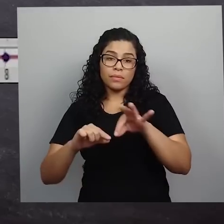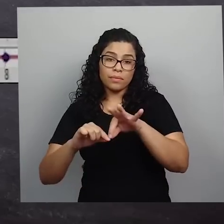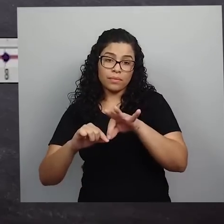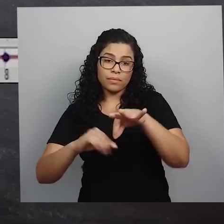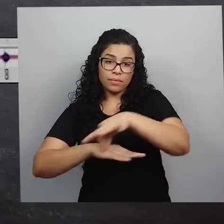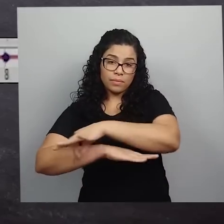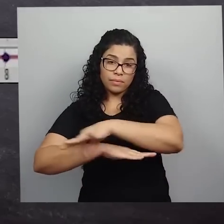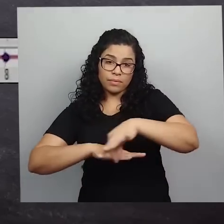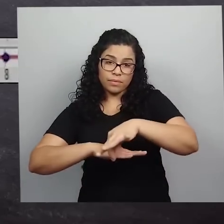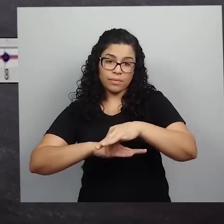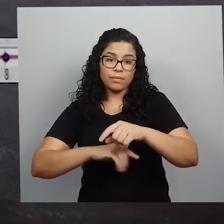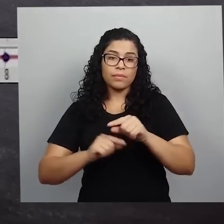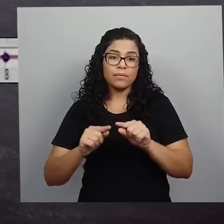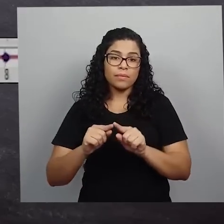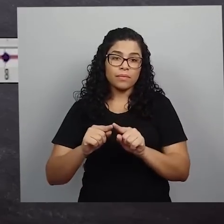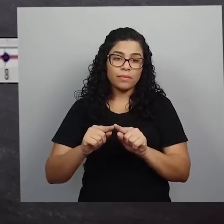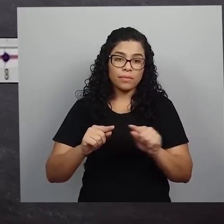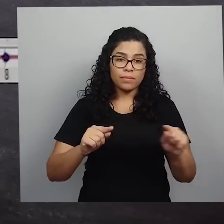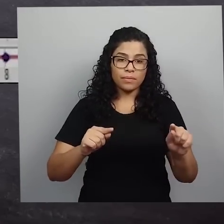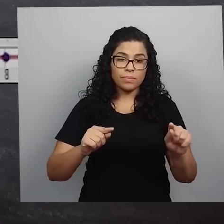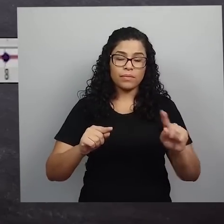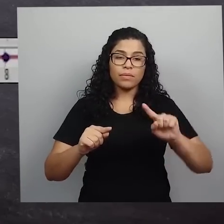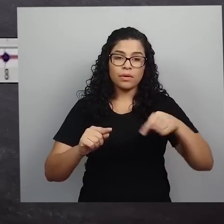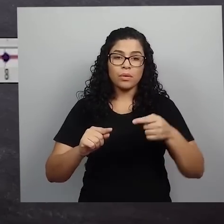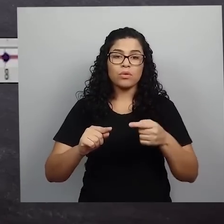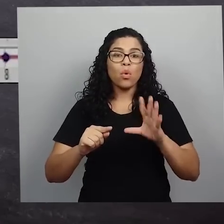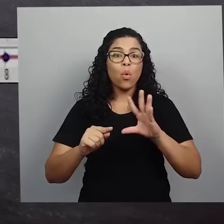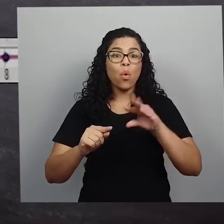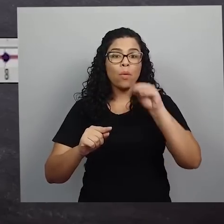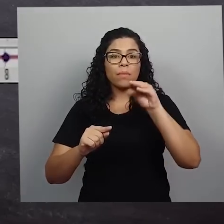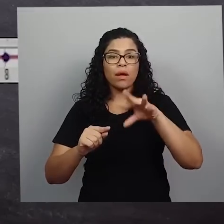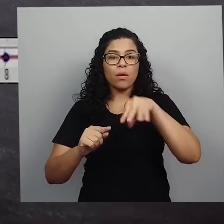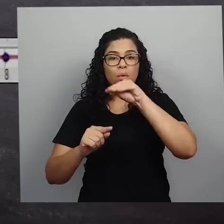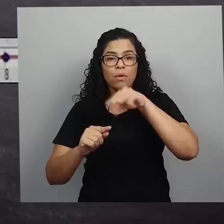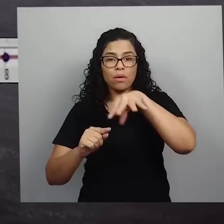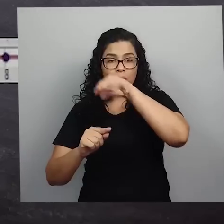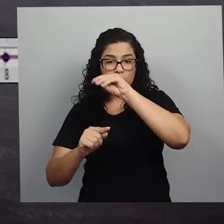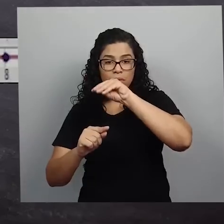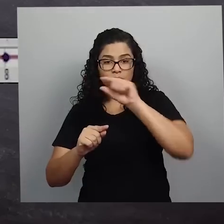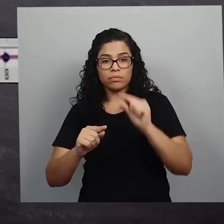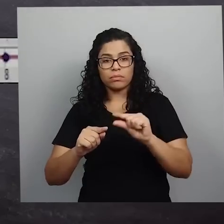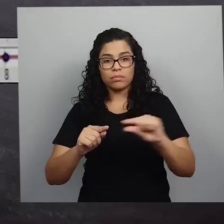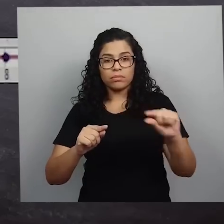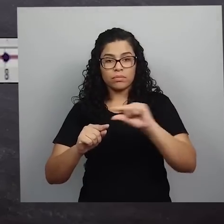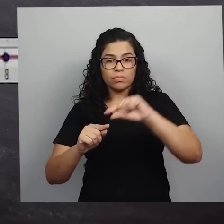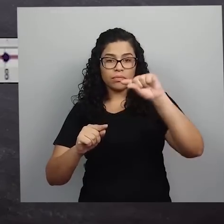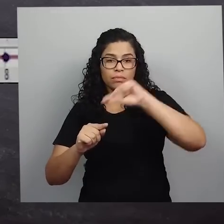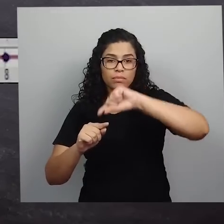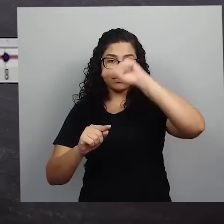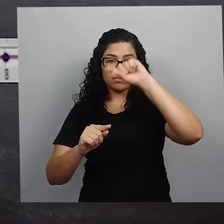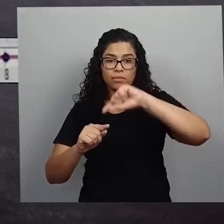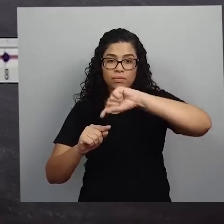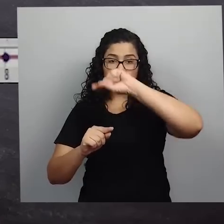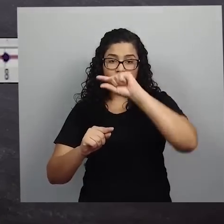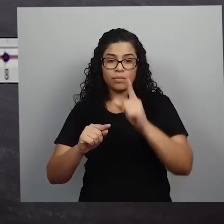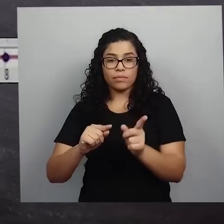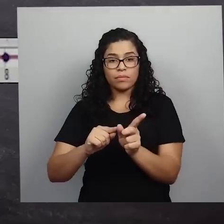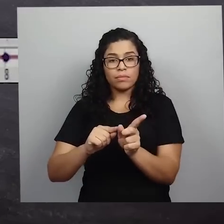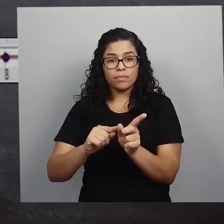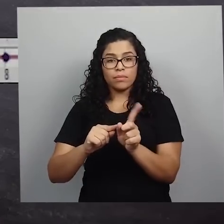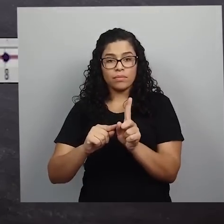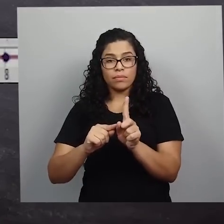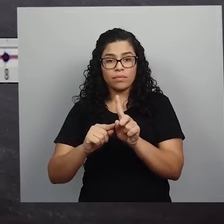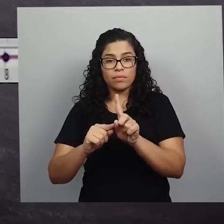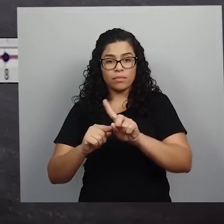nesta posição, ela foi sendo copiada e colocada aqui como uma roda até que